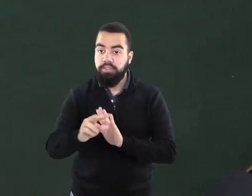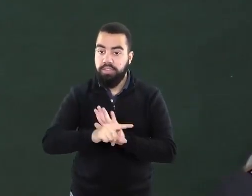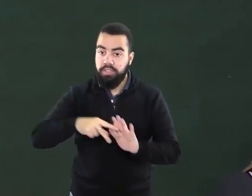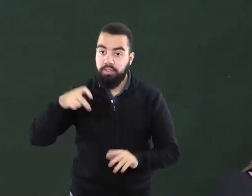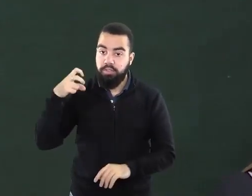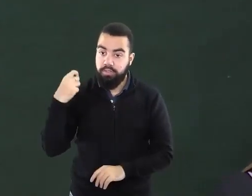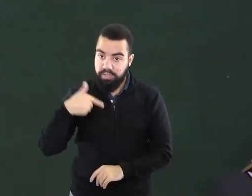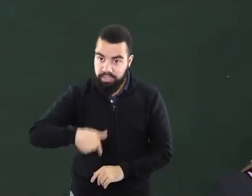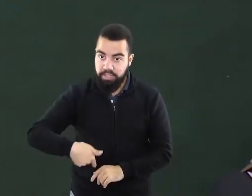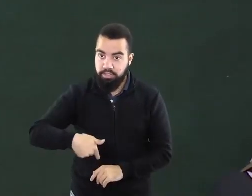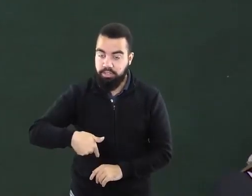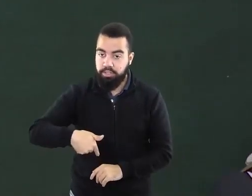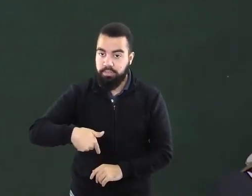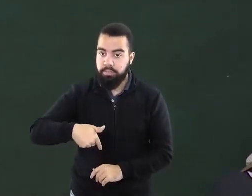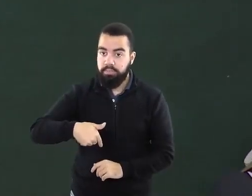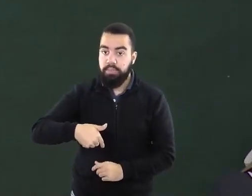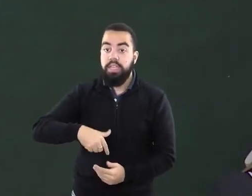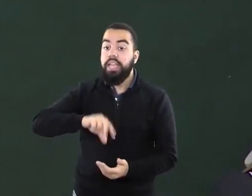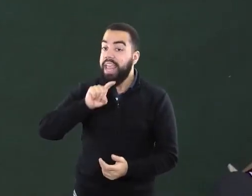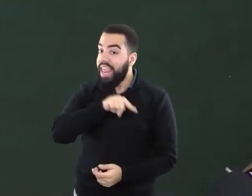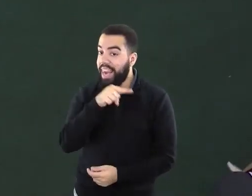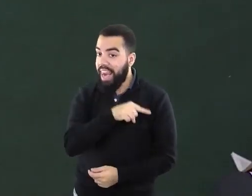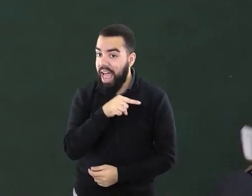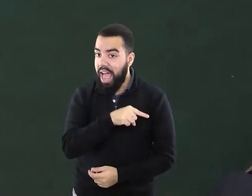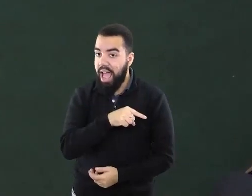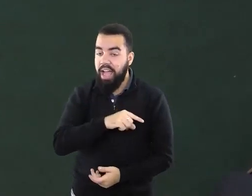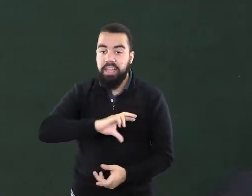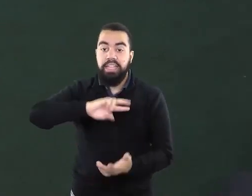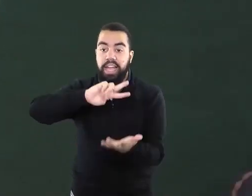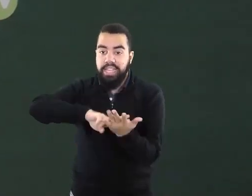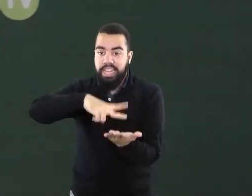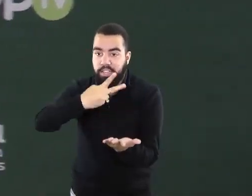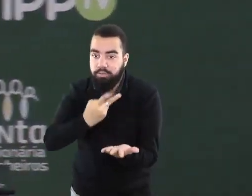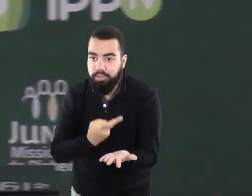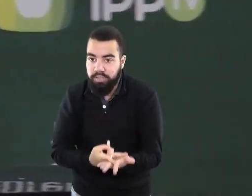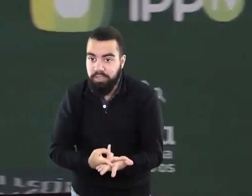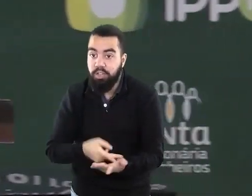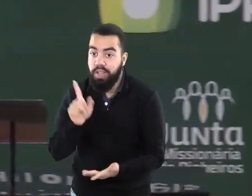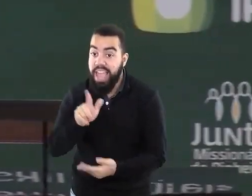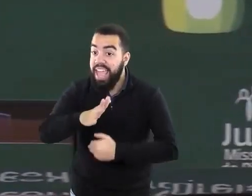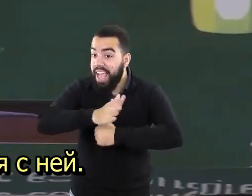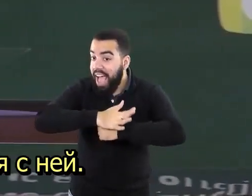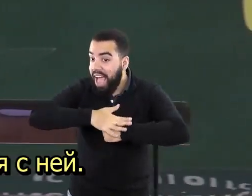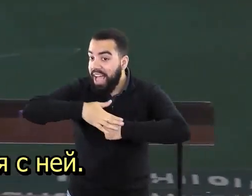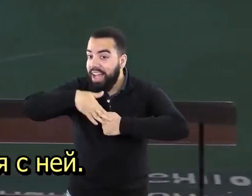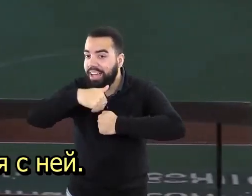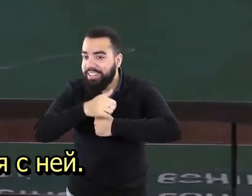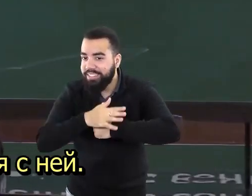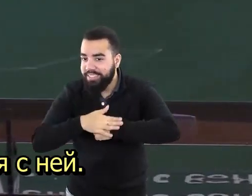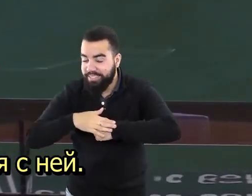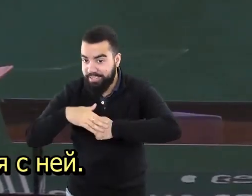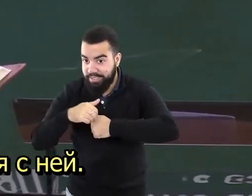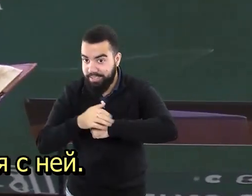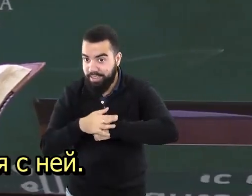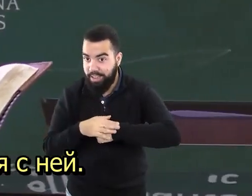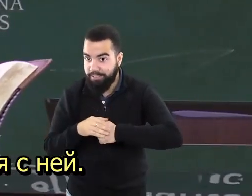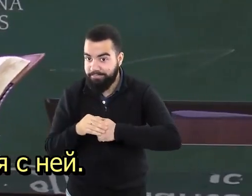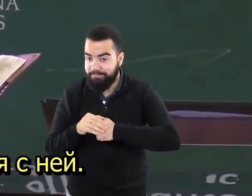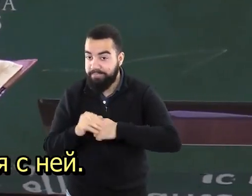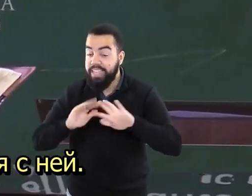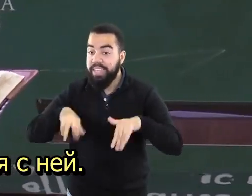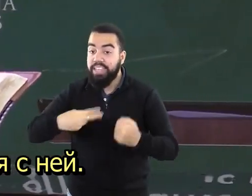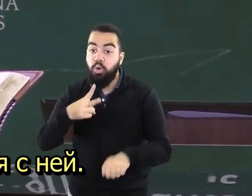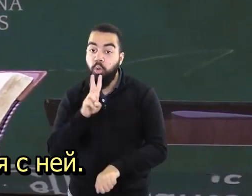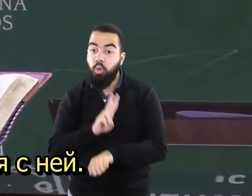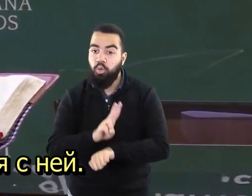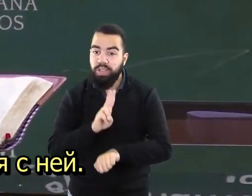acariciar, como ama que acaricia. E a ideia aqui, irmãos, é que o marido, ao amar sua mulher,